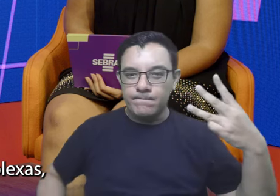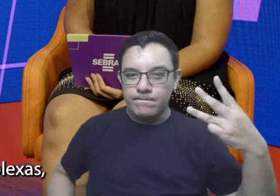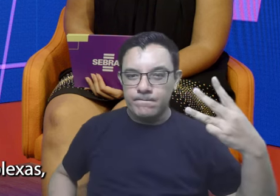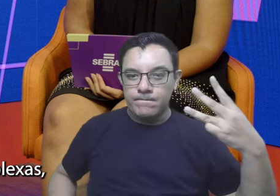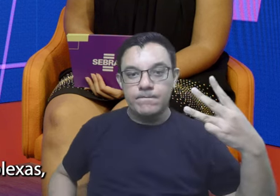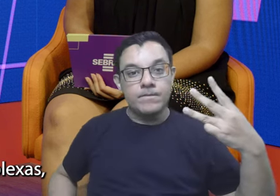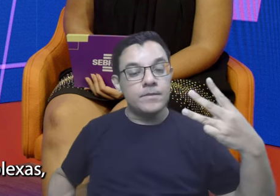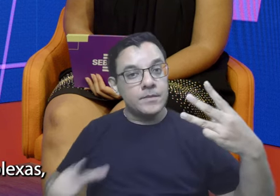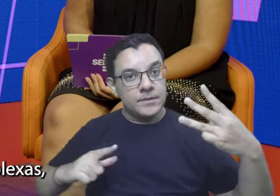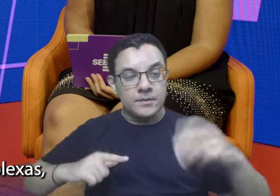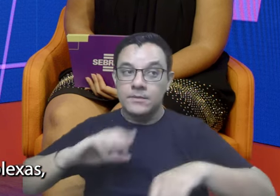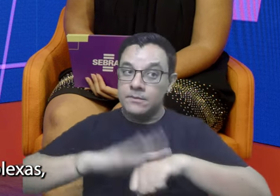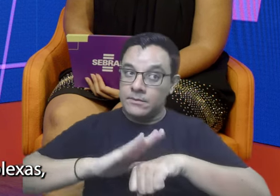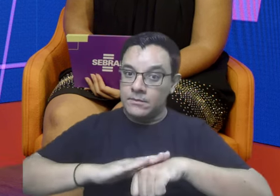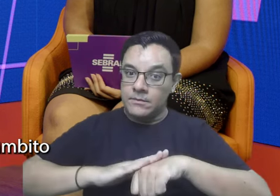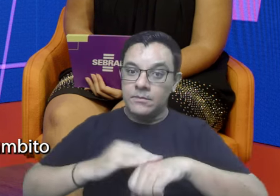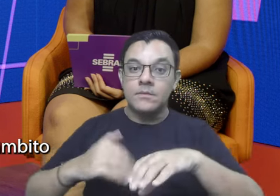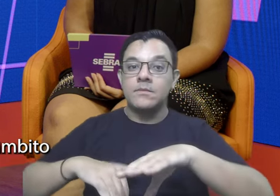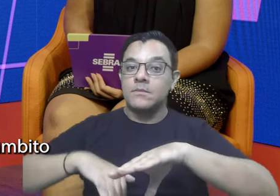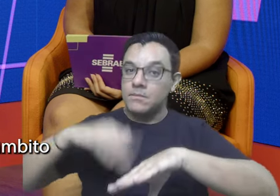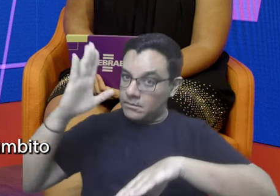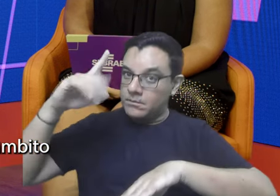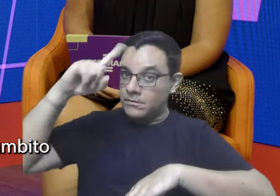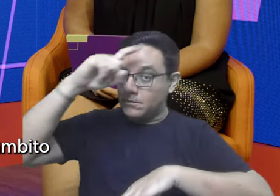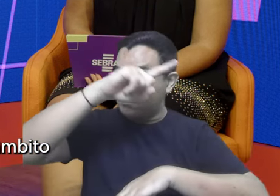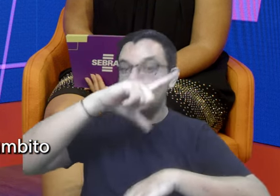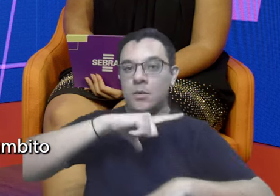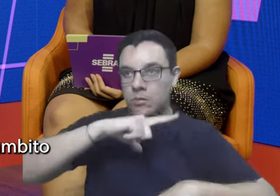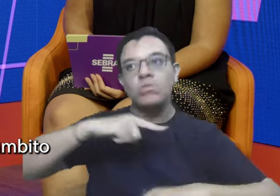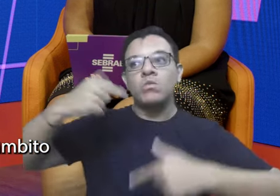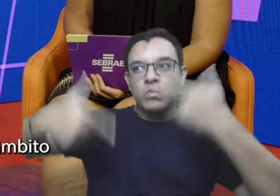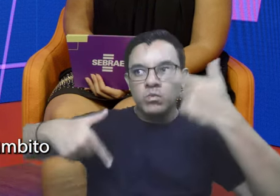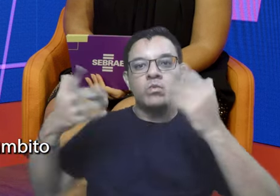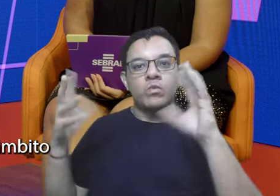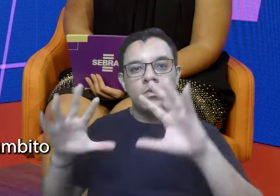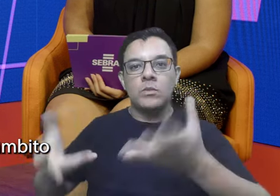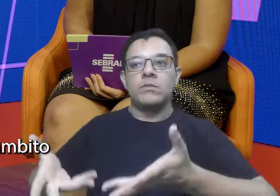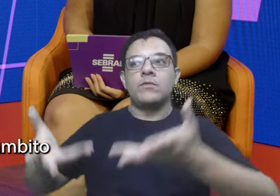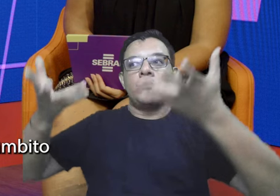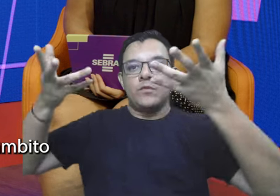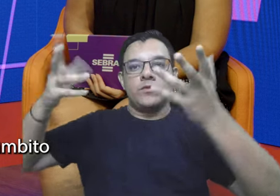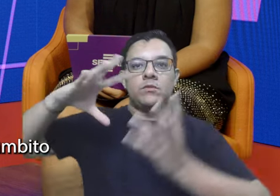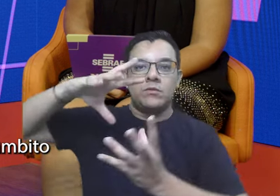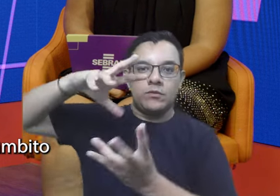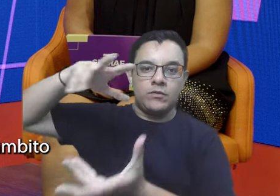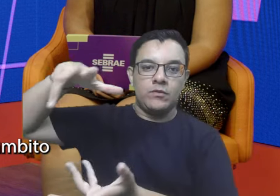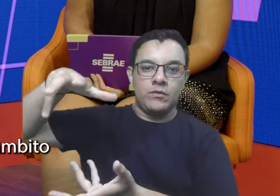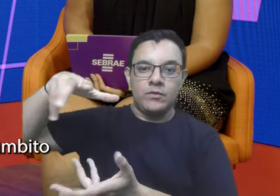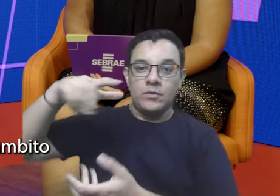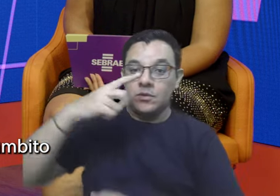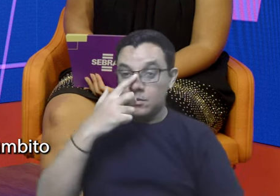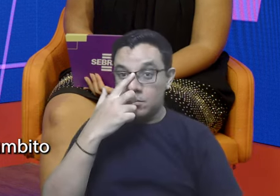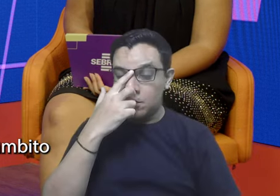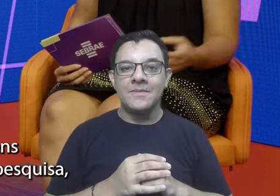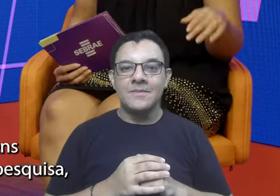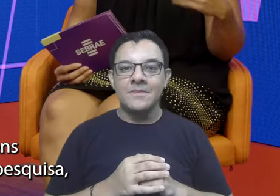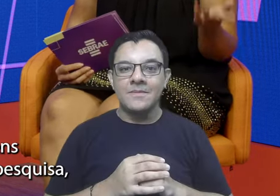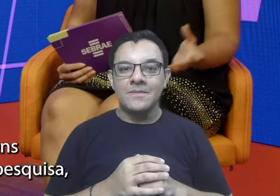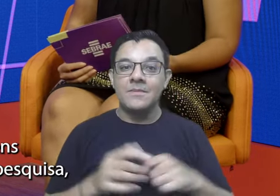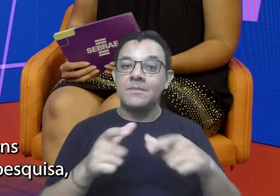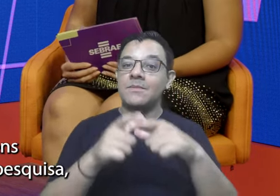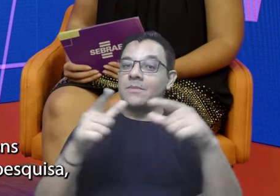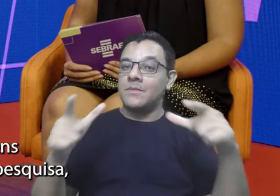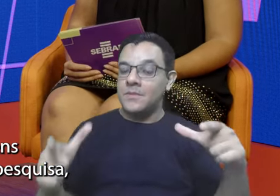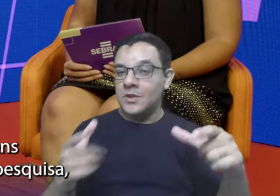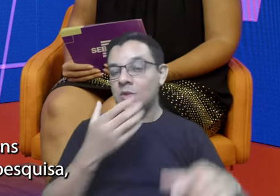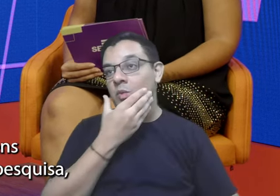as ações mais complexas mas as ações mais efetivas âmbito Global né sim